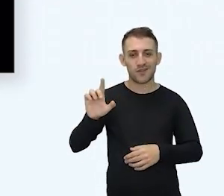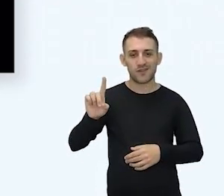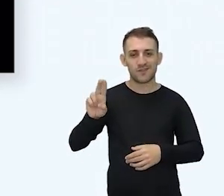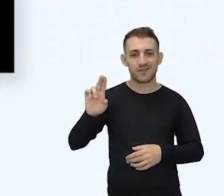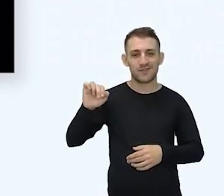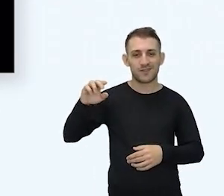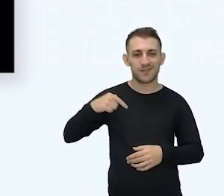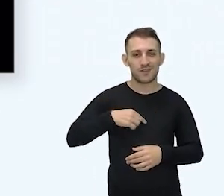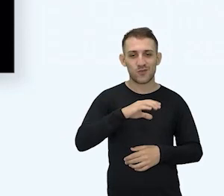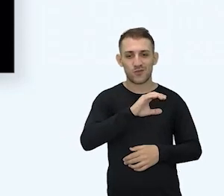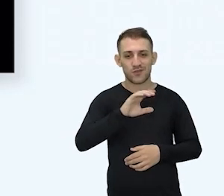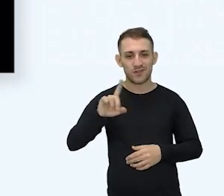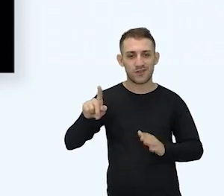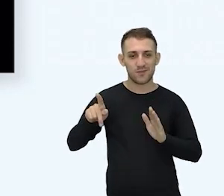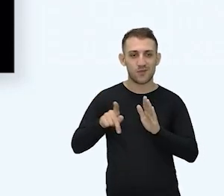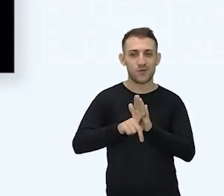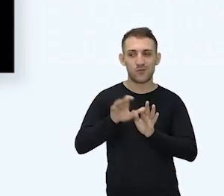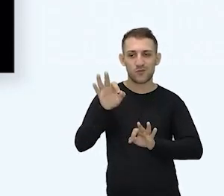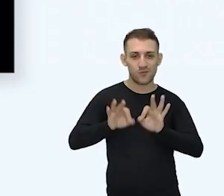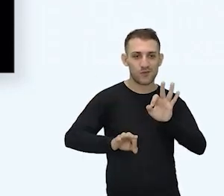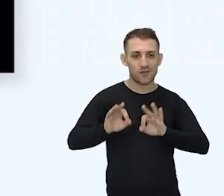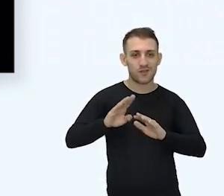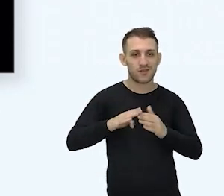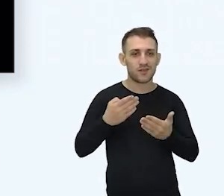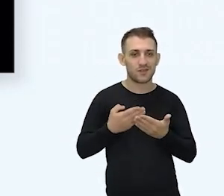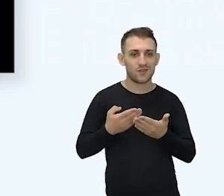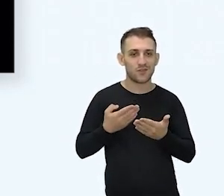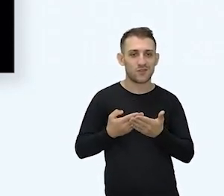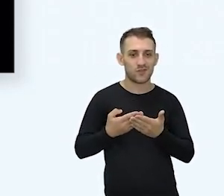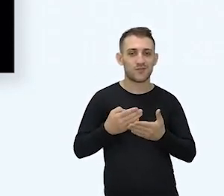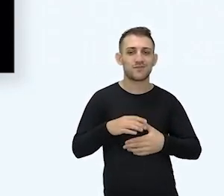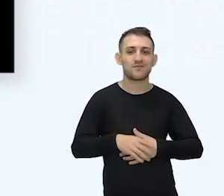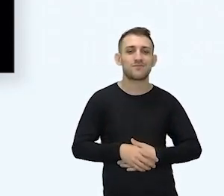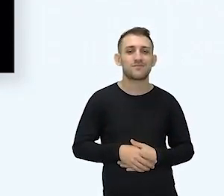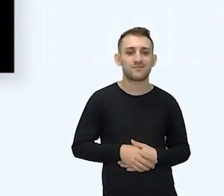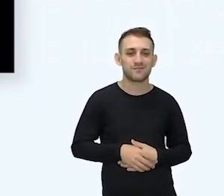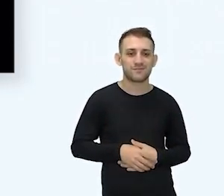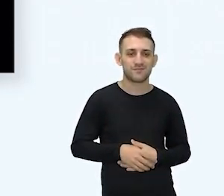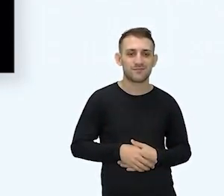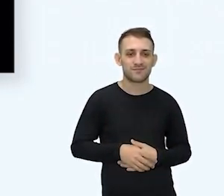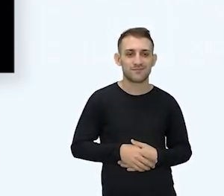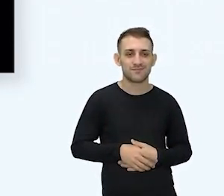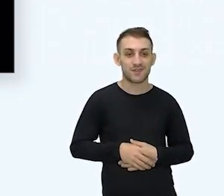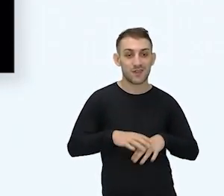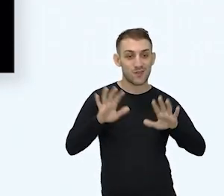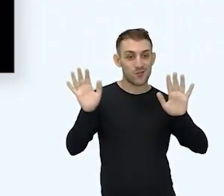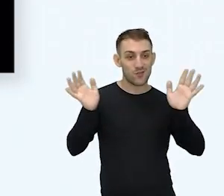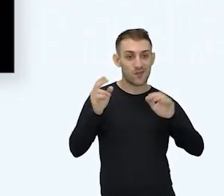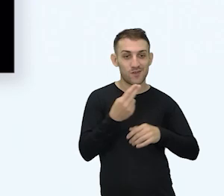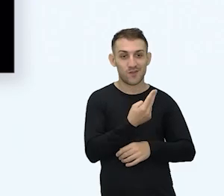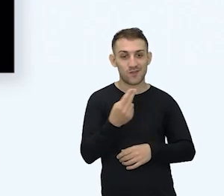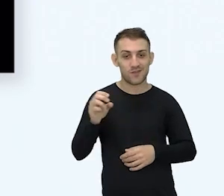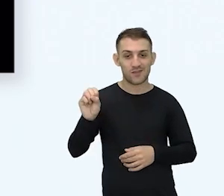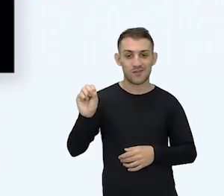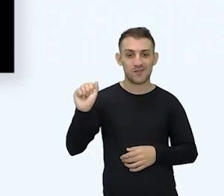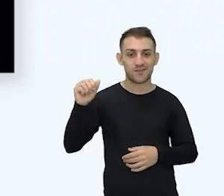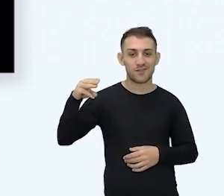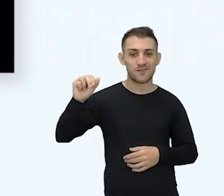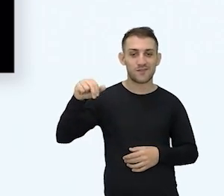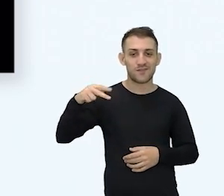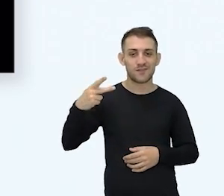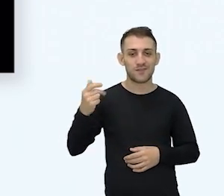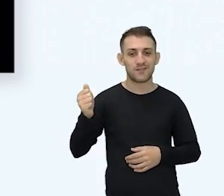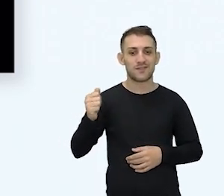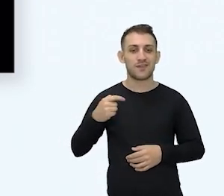sou coordenadora de organização escolar da Escola Dr. William Amin. Olá, meu nome é Samanta, eu